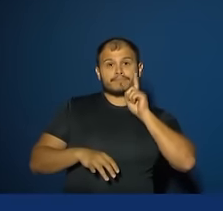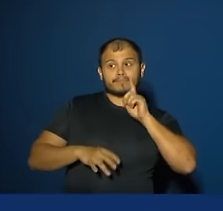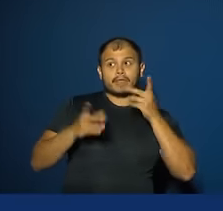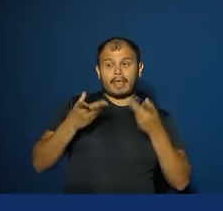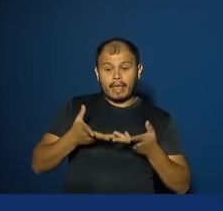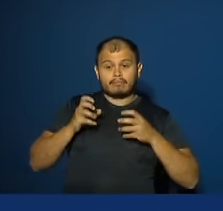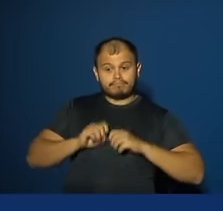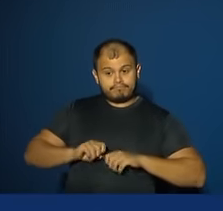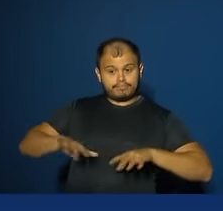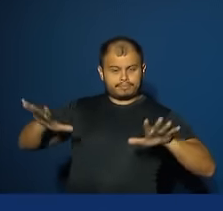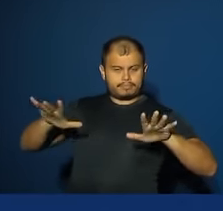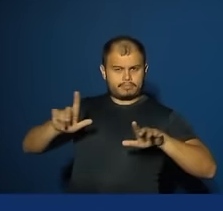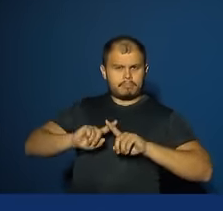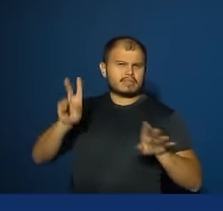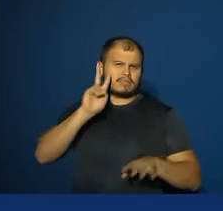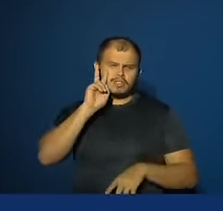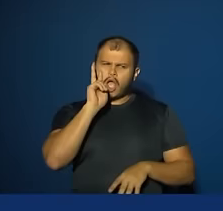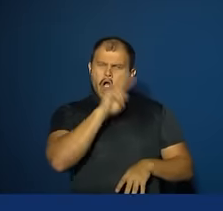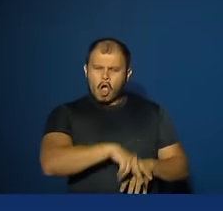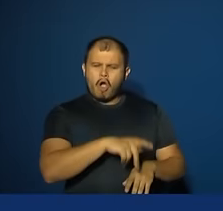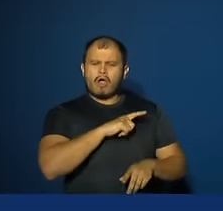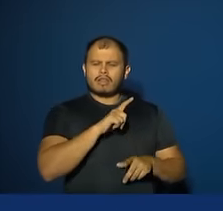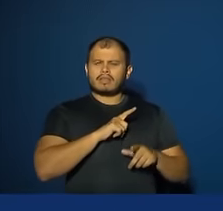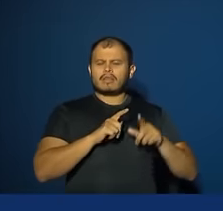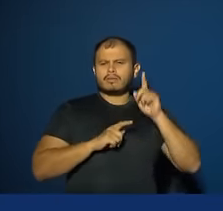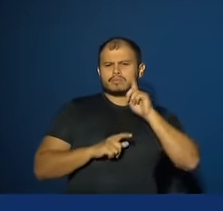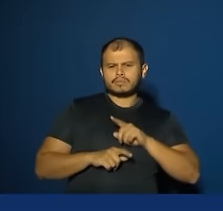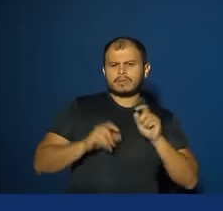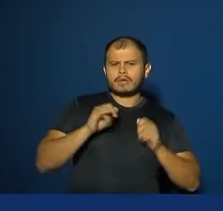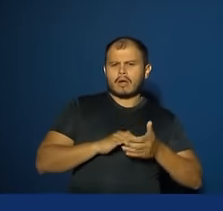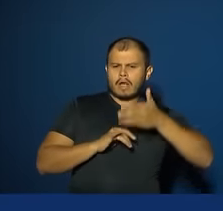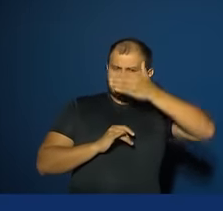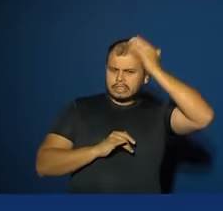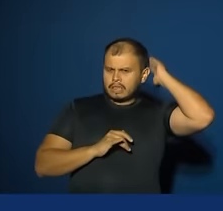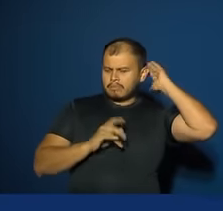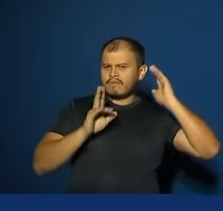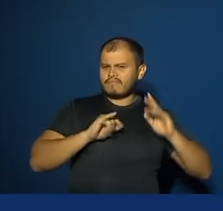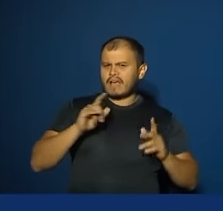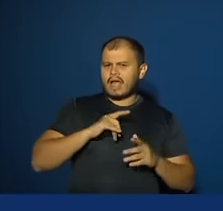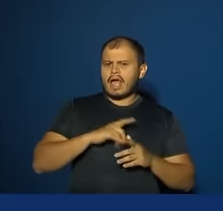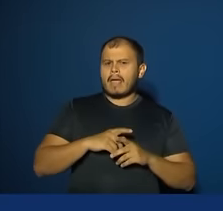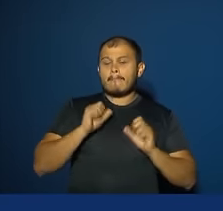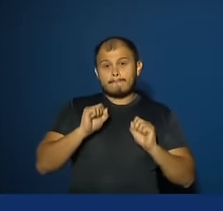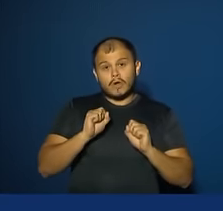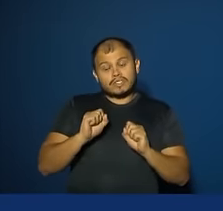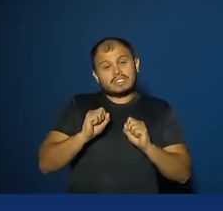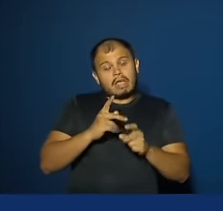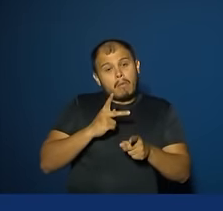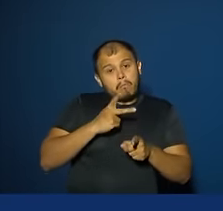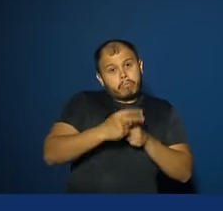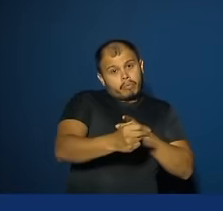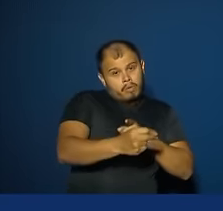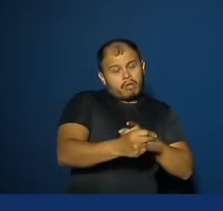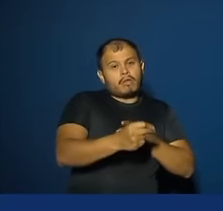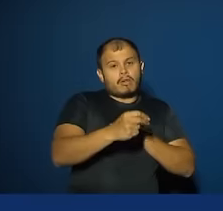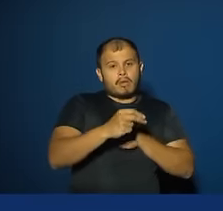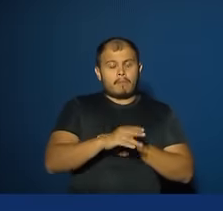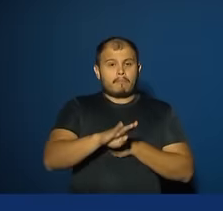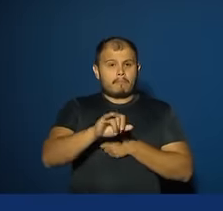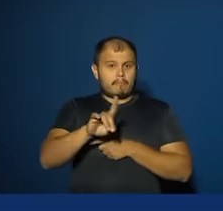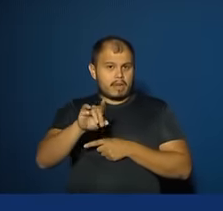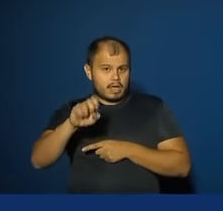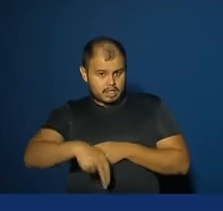Mas vamos olhar para os Estados Unidos onde provavelmente Donald trump bate biden numa eleição no final deste ano talvez a eleição mais